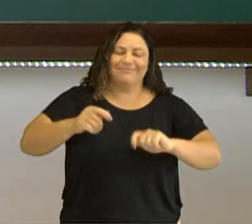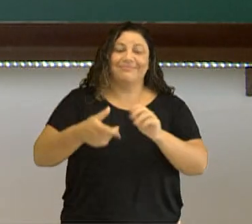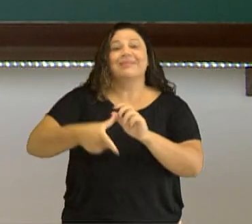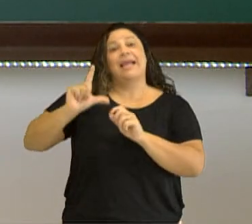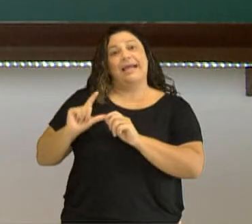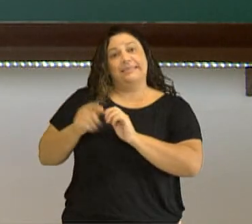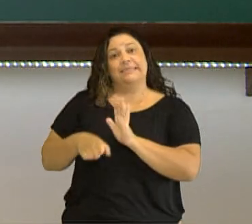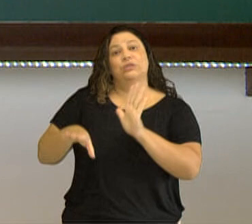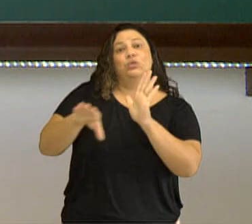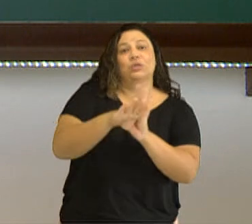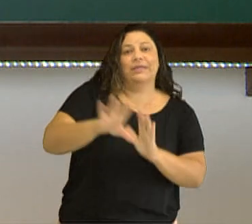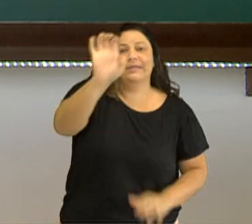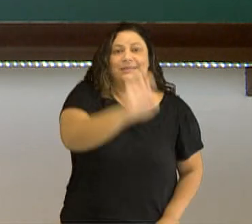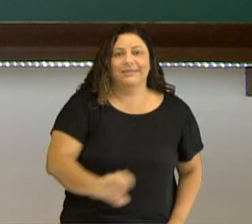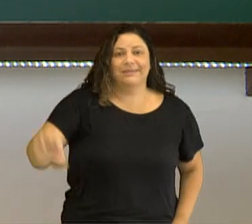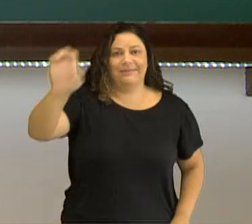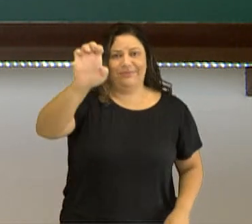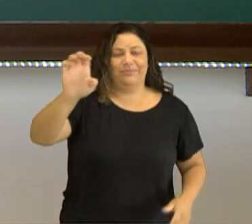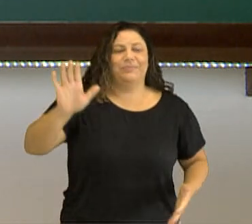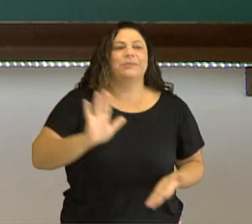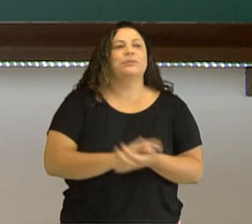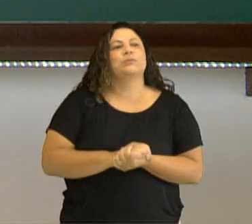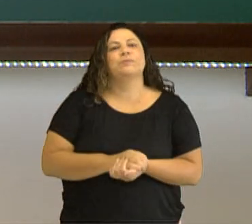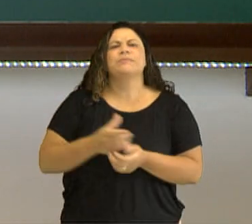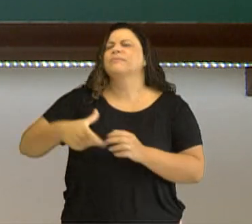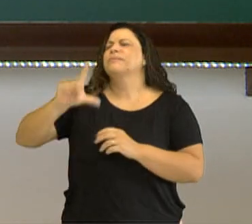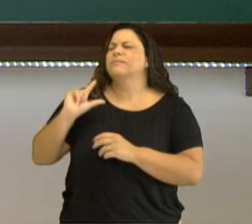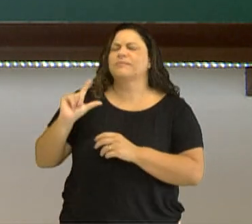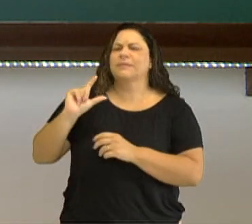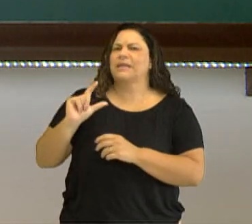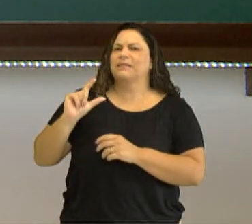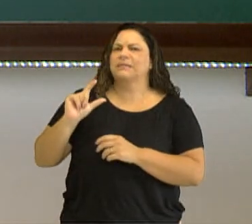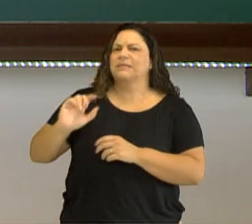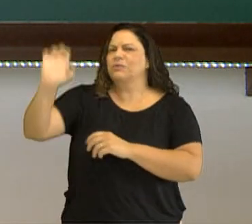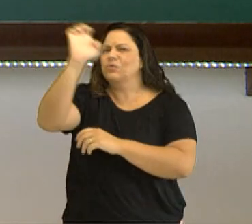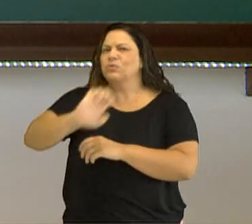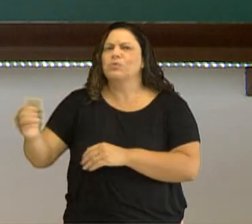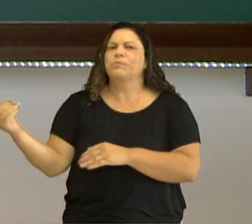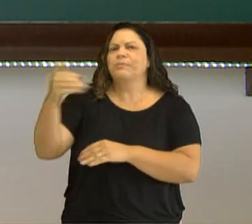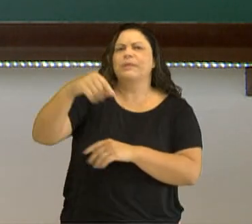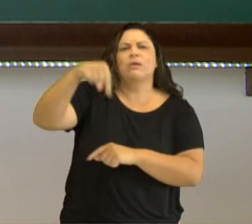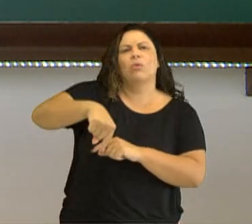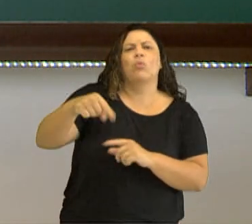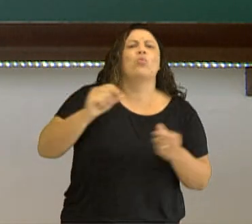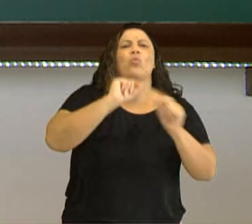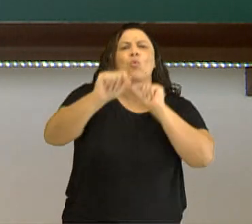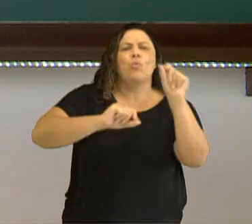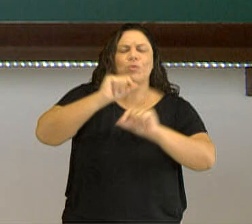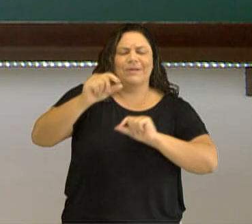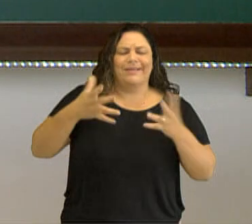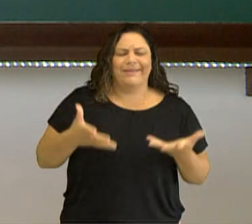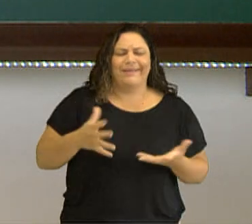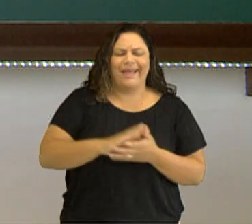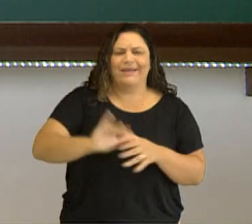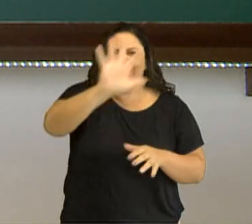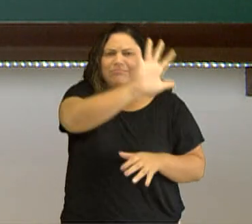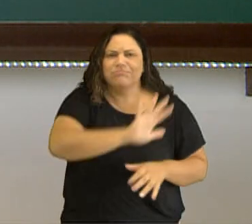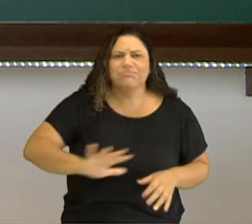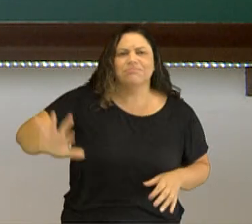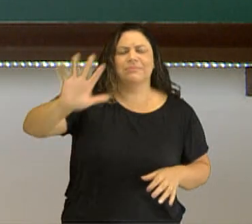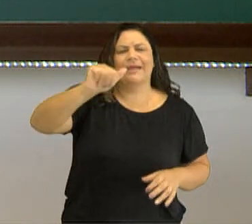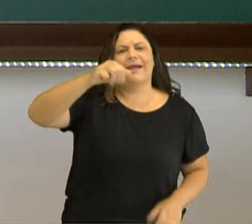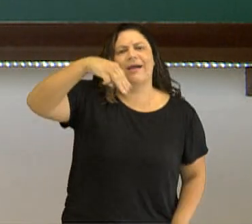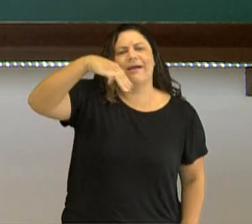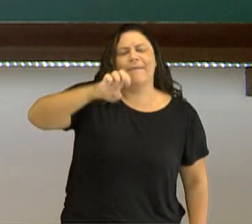europeus. Galera, antes da chegada dos europeus, o continente americano, ele era habitado? Se a sua resposta para